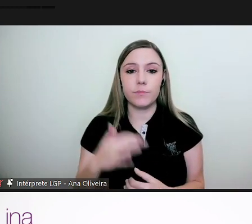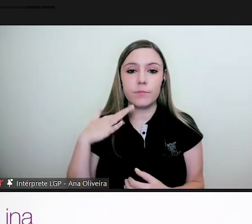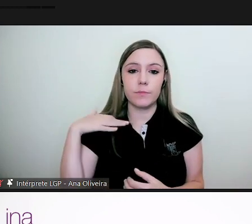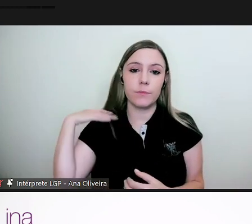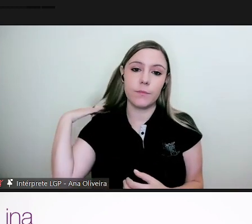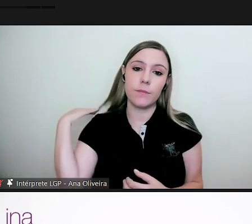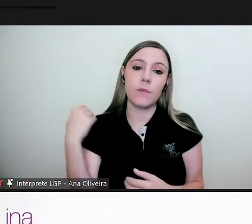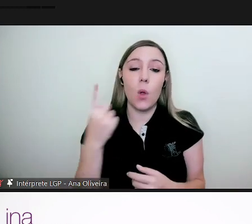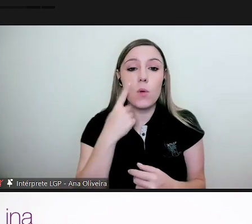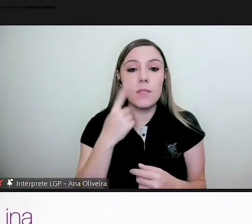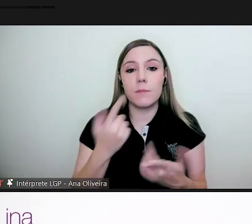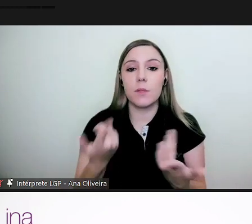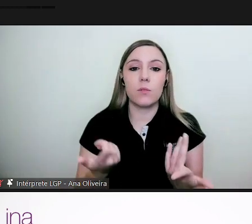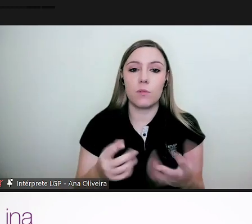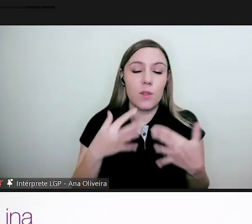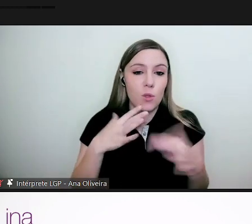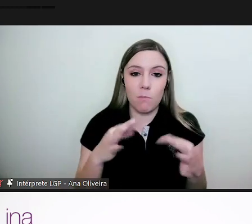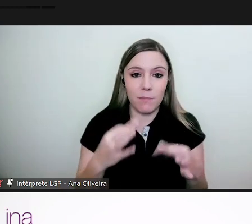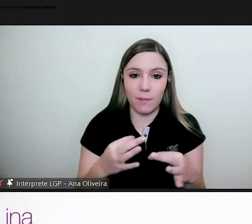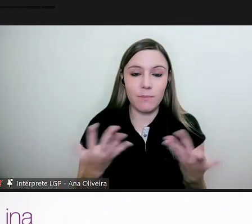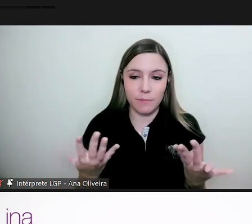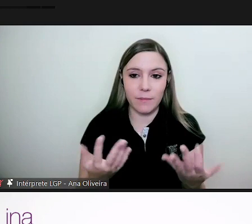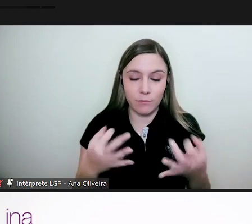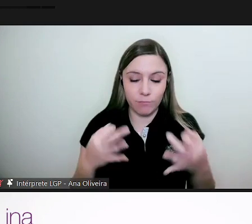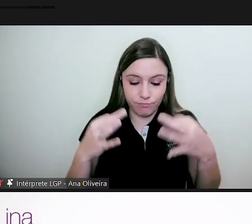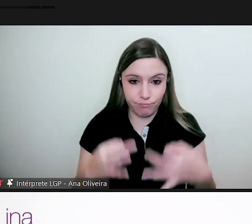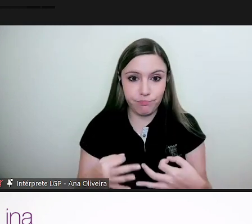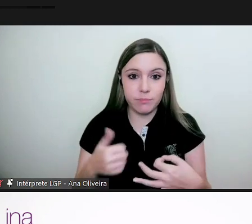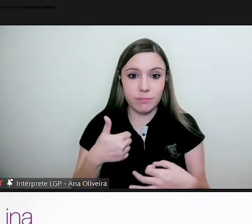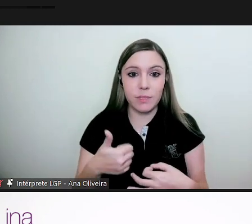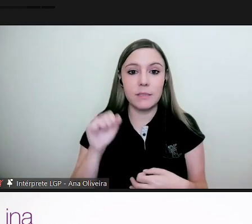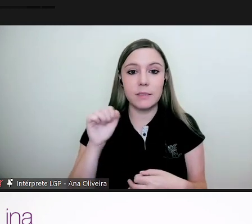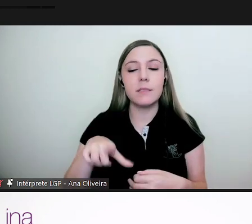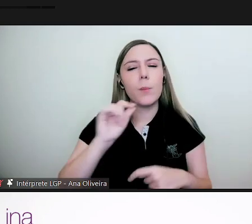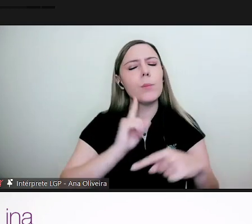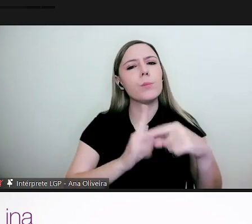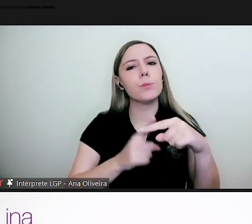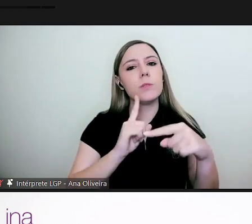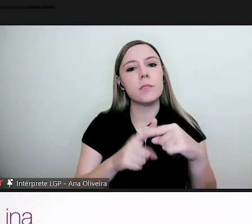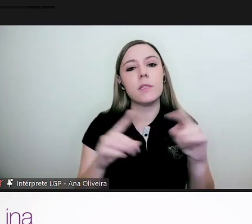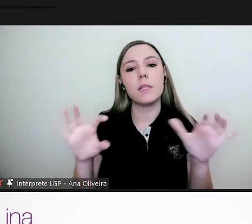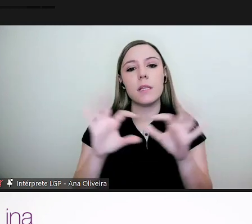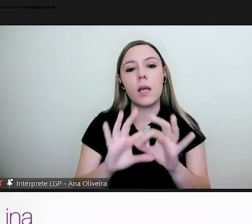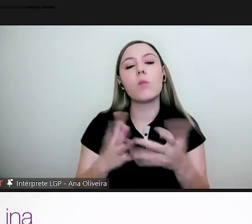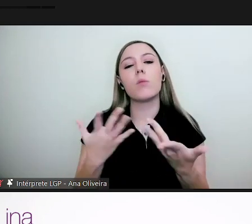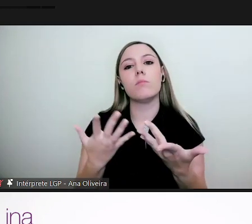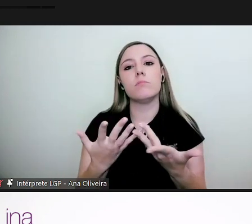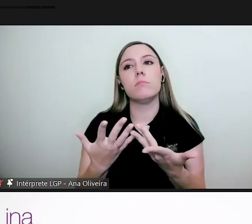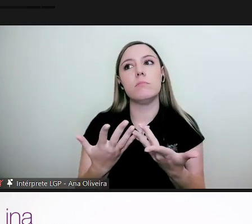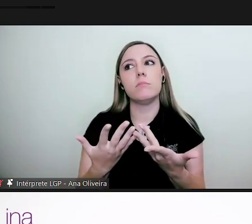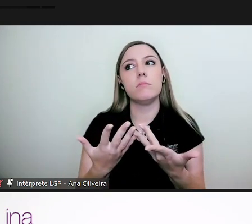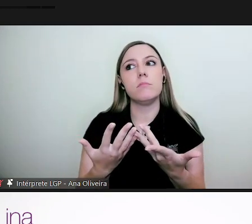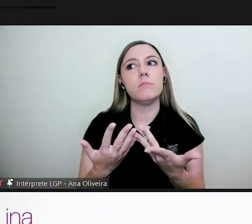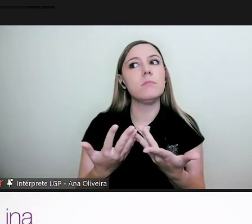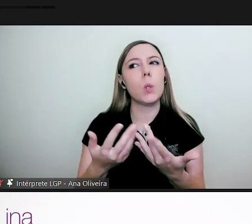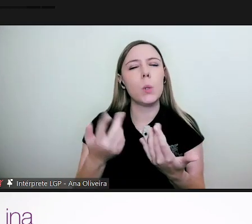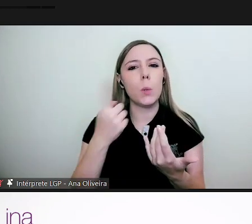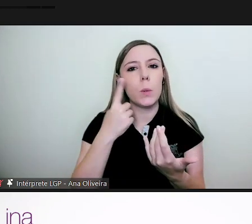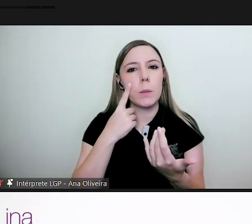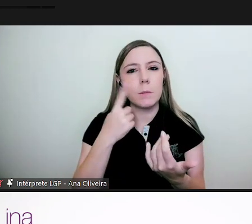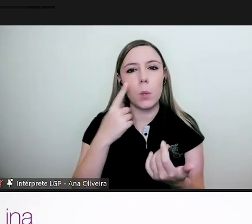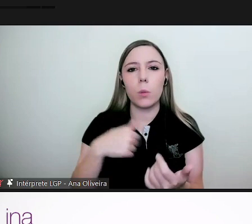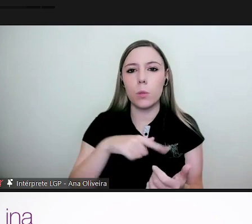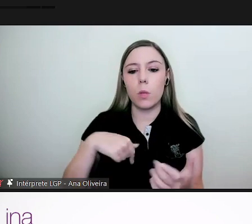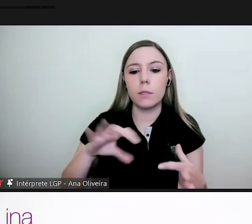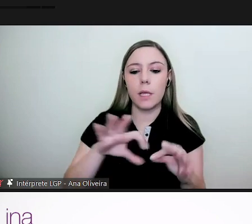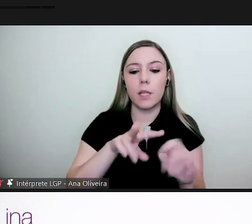vez, natural, legítimo e muito útil para a nossa conduta, para a nossa definição de estratégia. Temos aqui